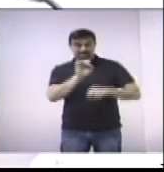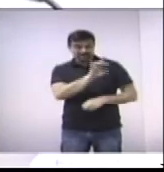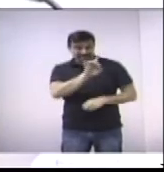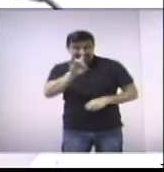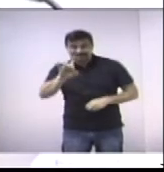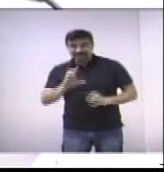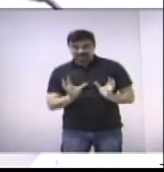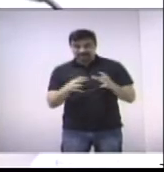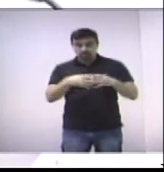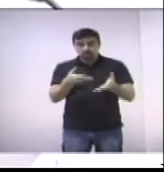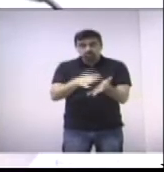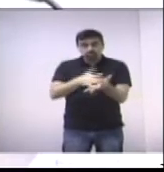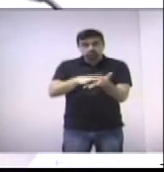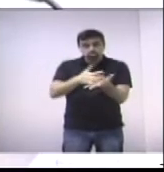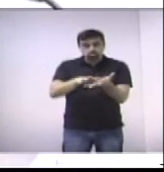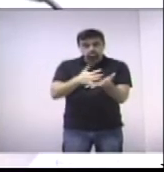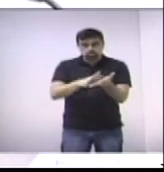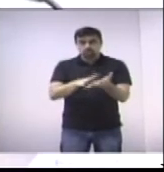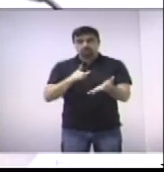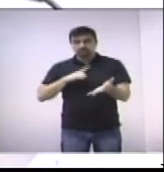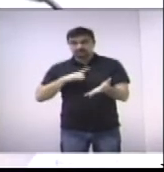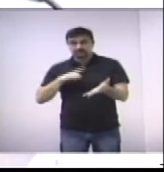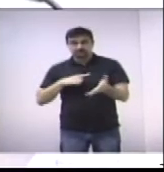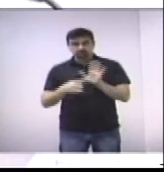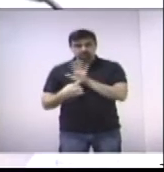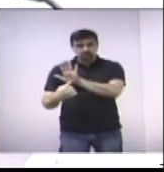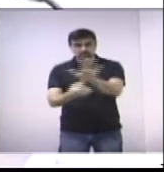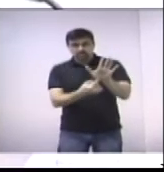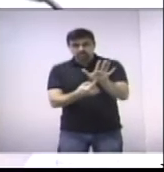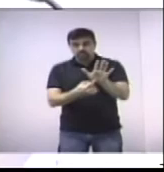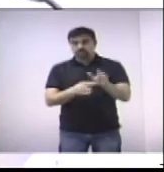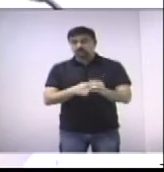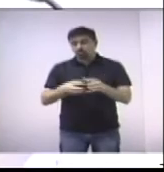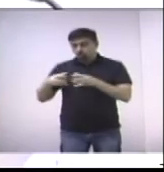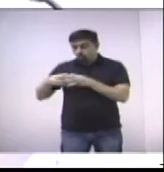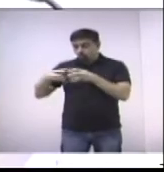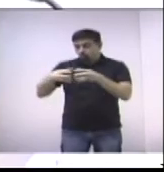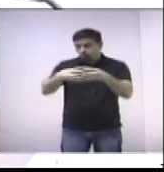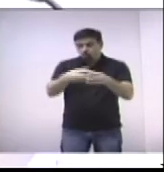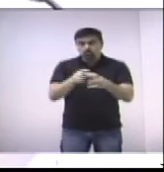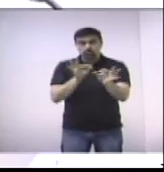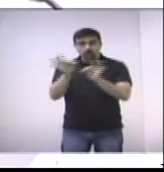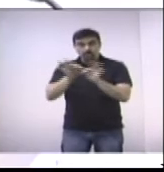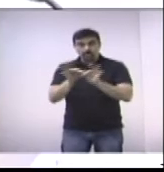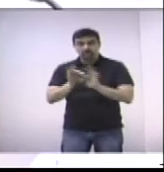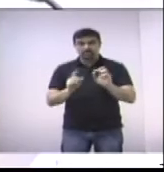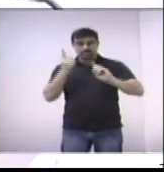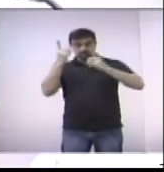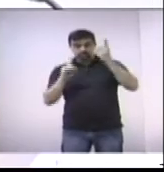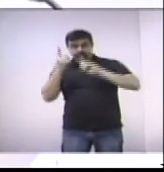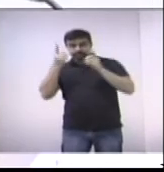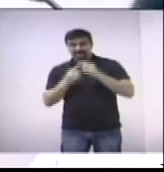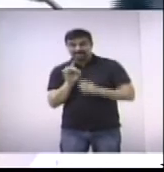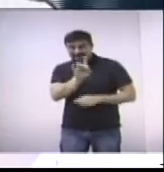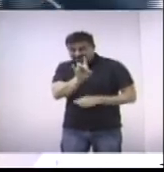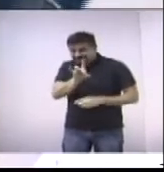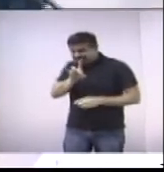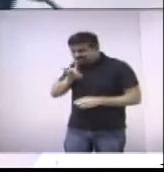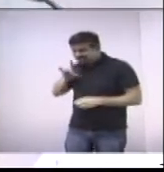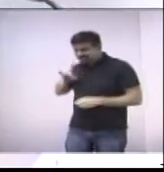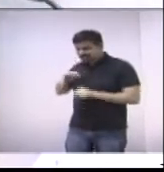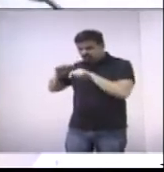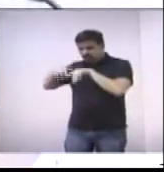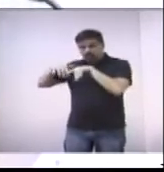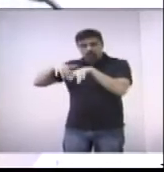carnavalesco, roteiro do show carnavalesco, com descrição e disposição sequencial das alas, alegorias e outros elementos integrantes de cada show,